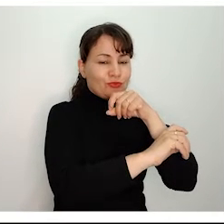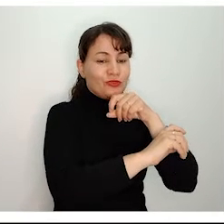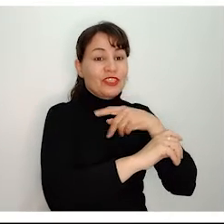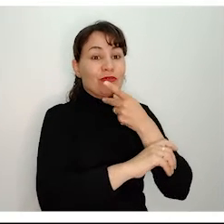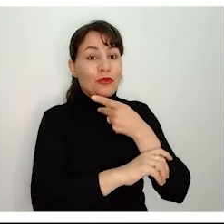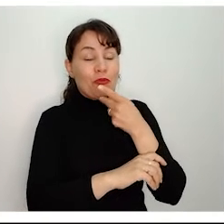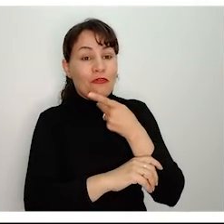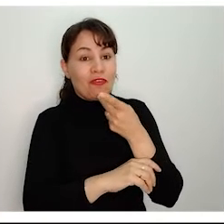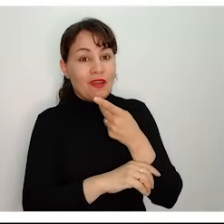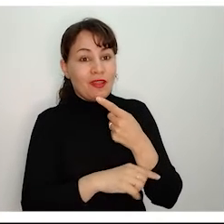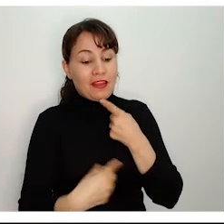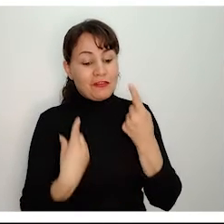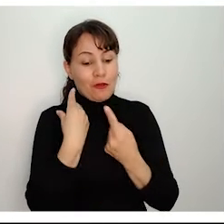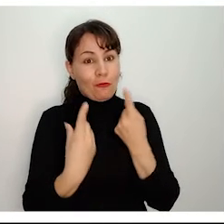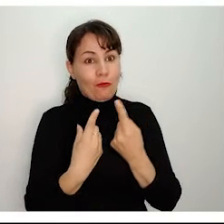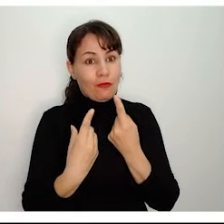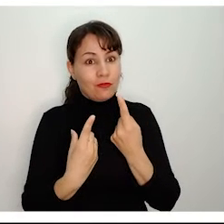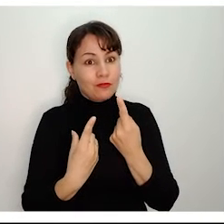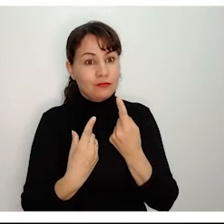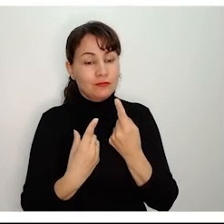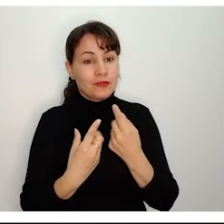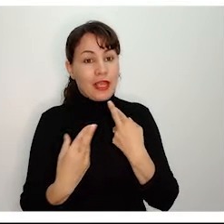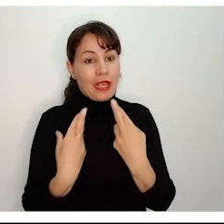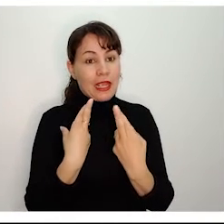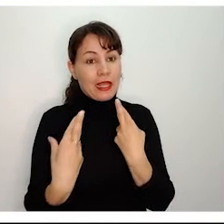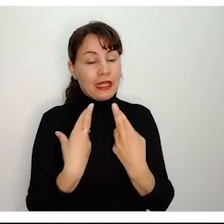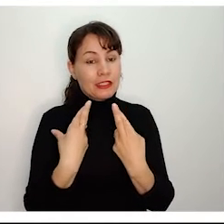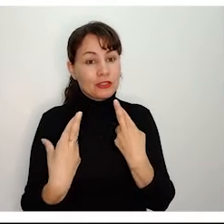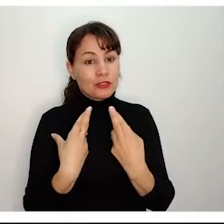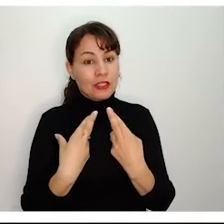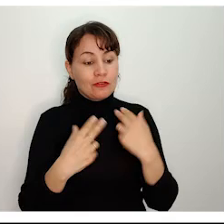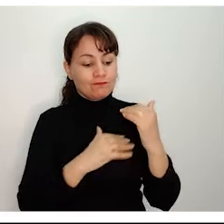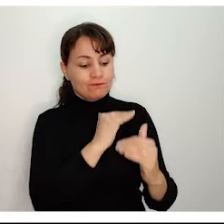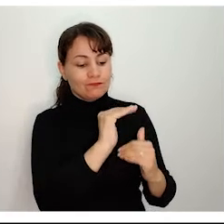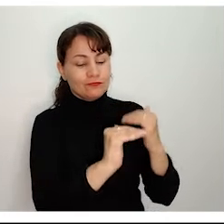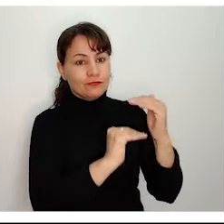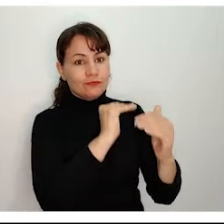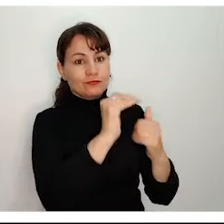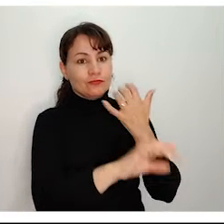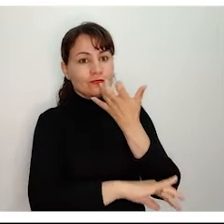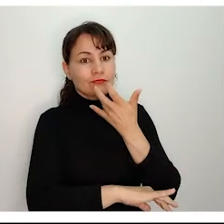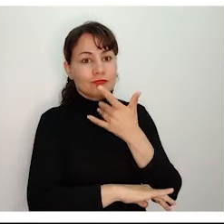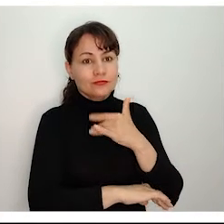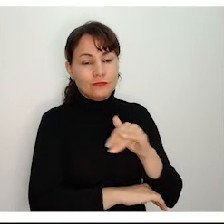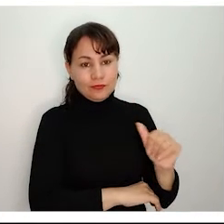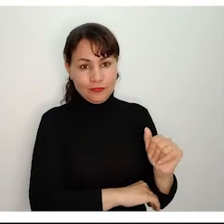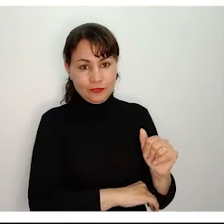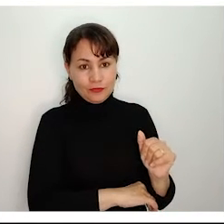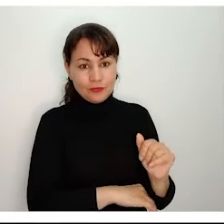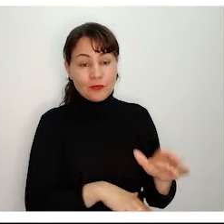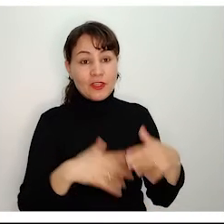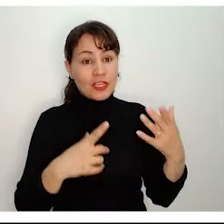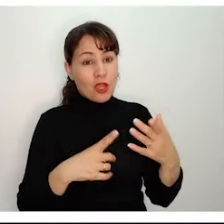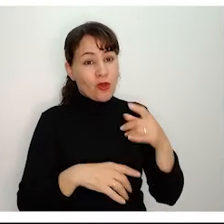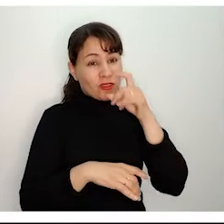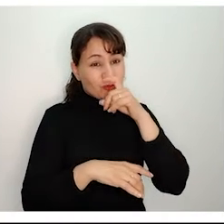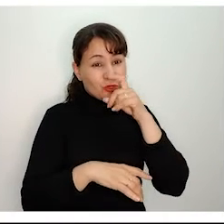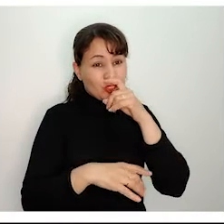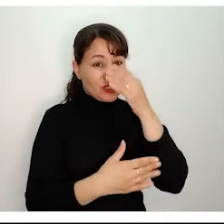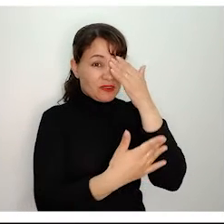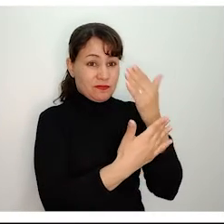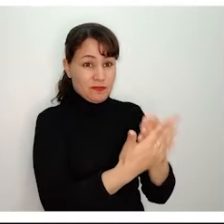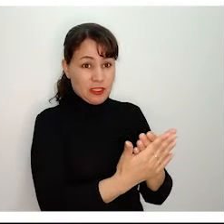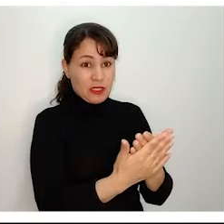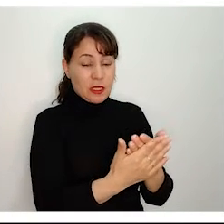e nós vamos falar aqui de alguns deles relacionados ao desenvolvimento infantil. Então,